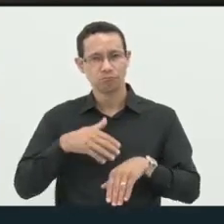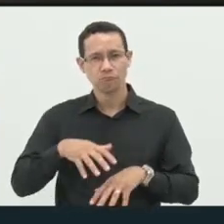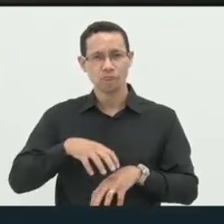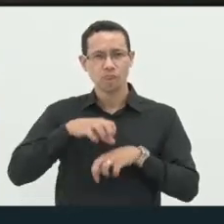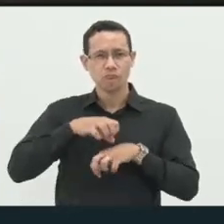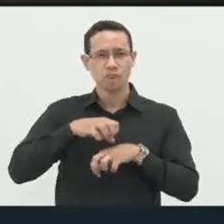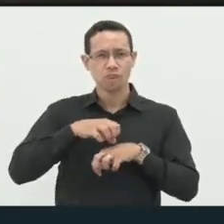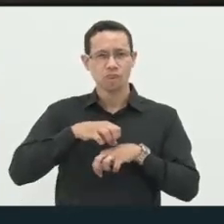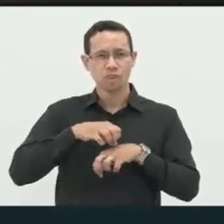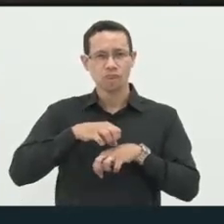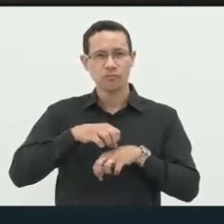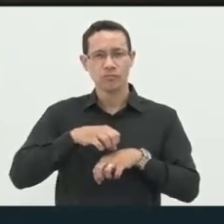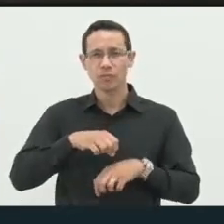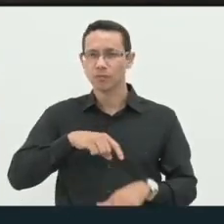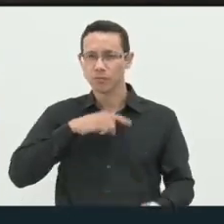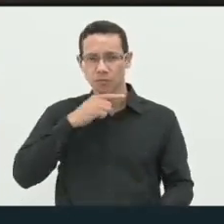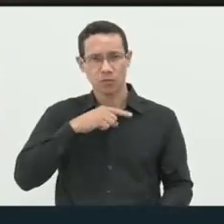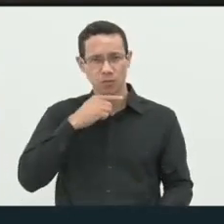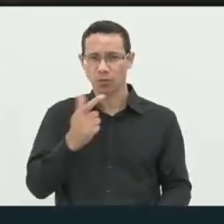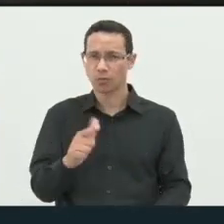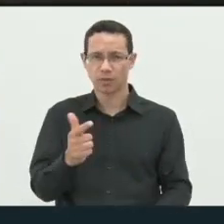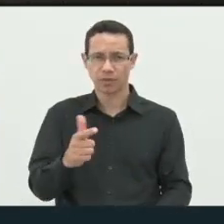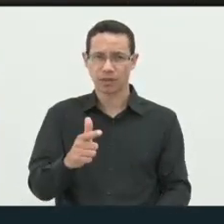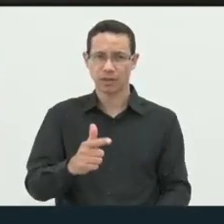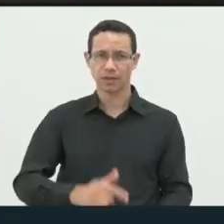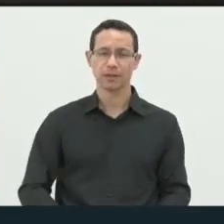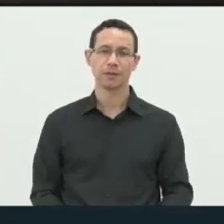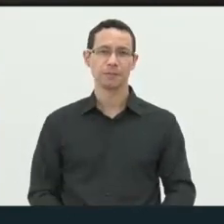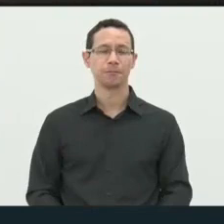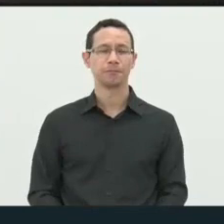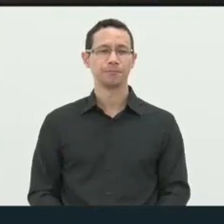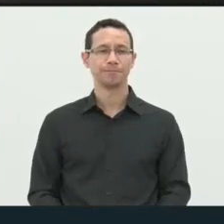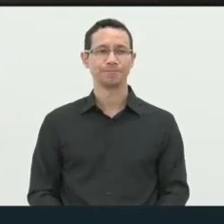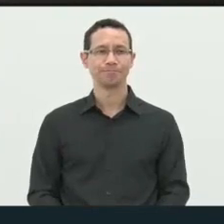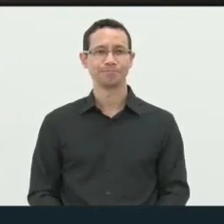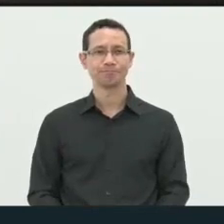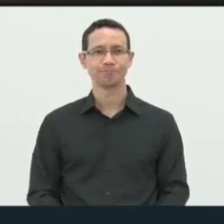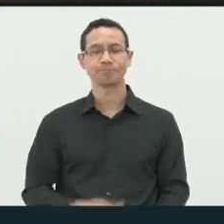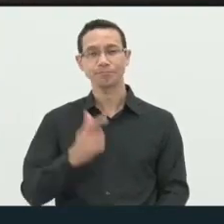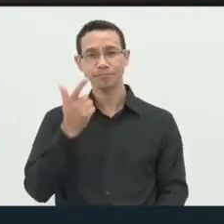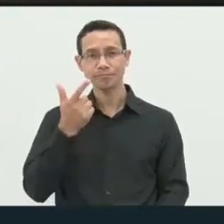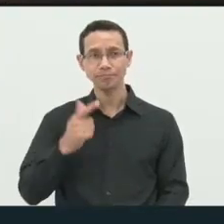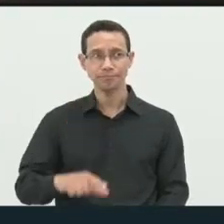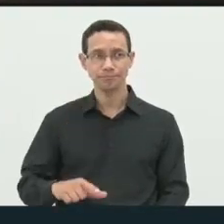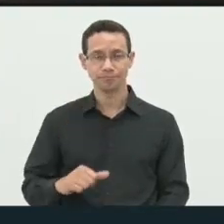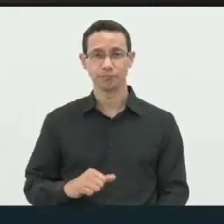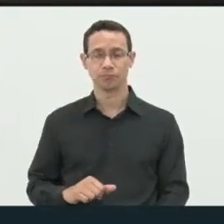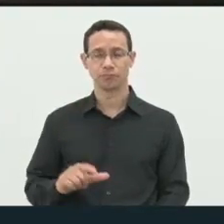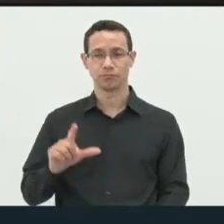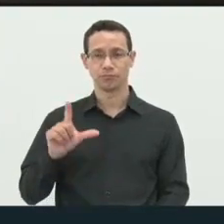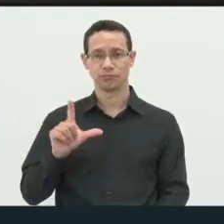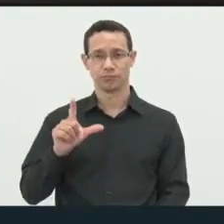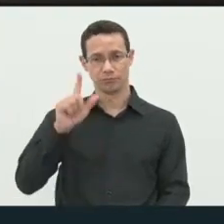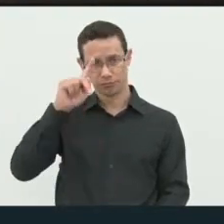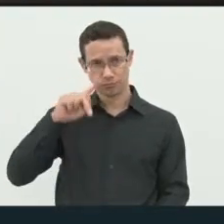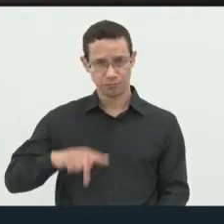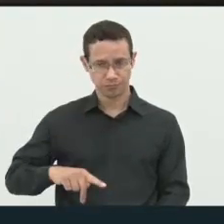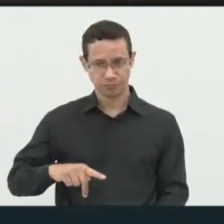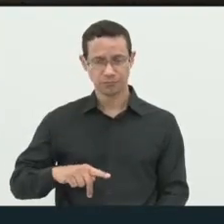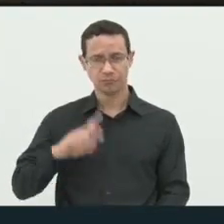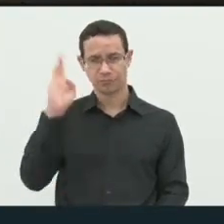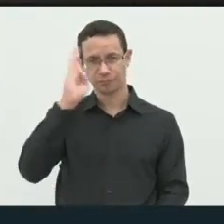gostaria também de dizer que o presidente Lula Vai doar